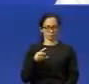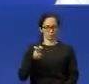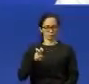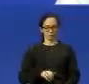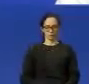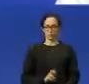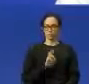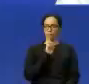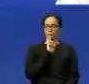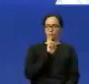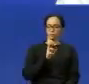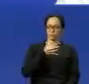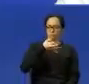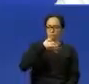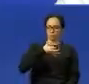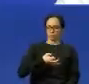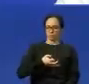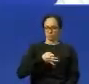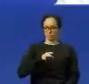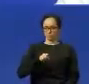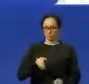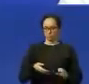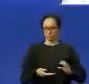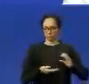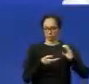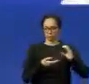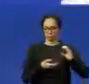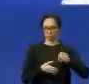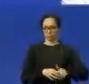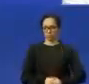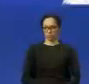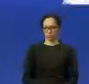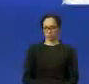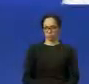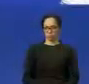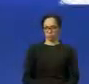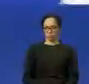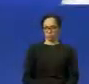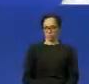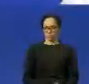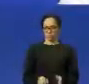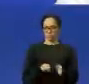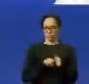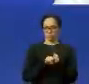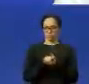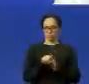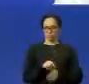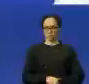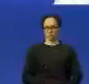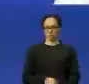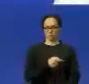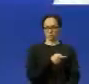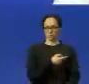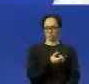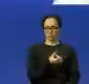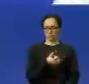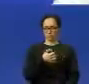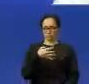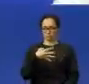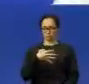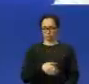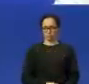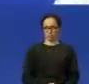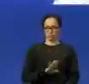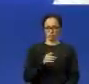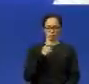4,35. Então, a questão 163, alternativa C como resposta. Bem, já na questão 164, ele traz um